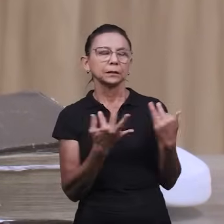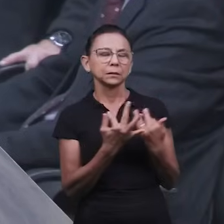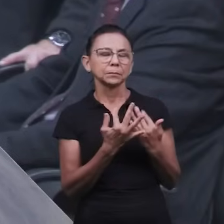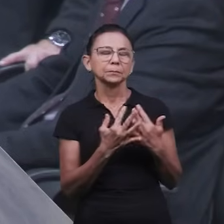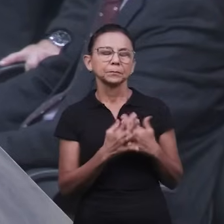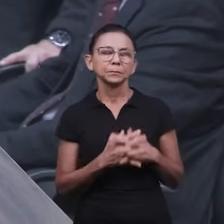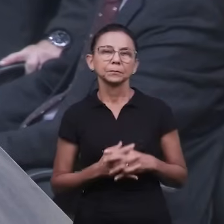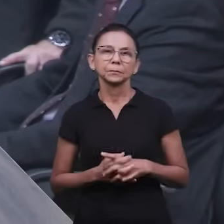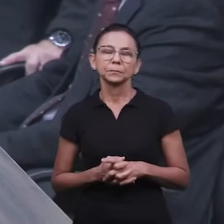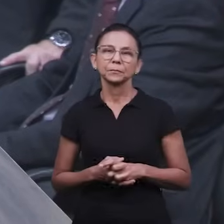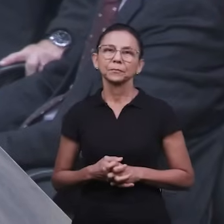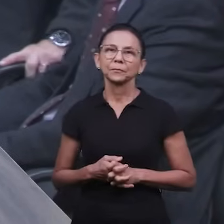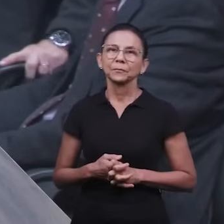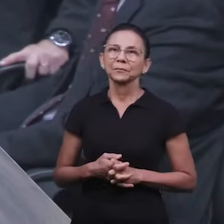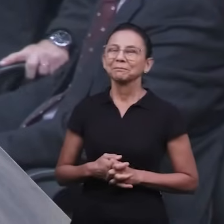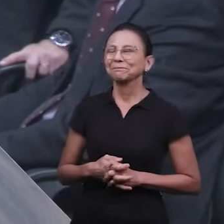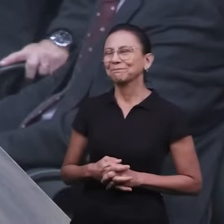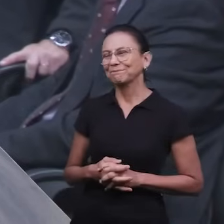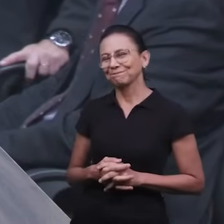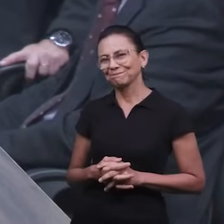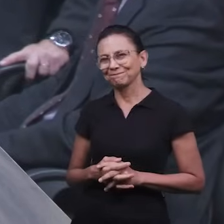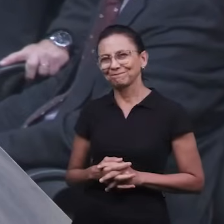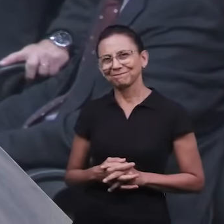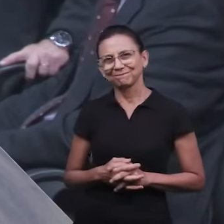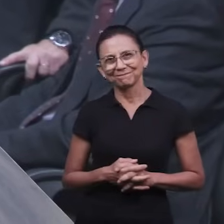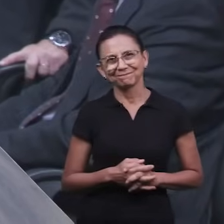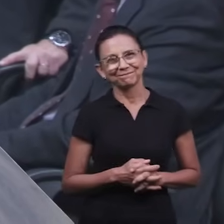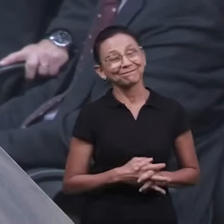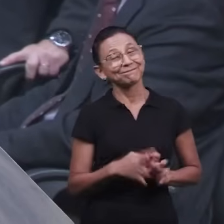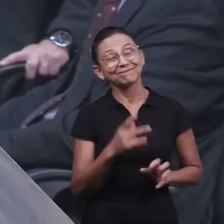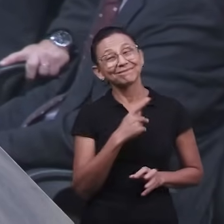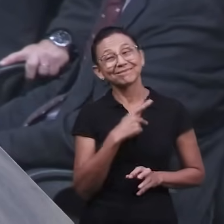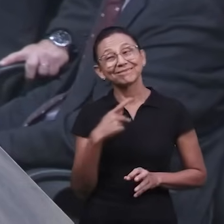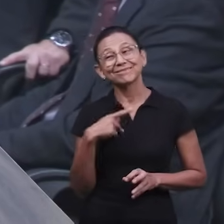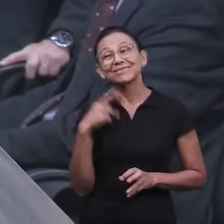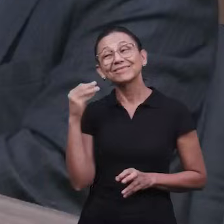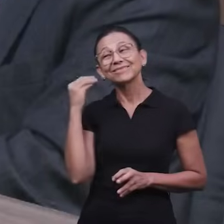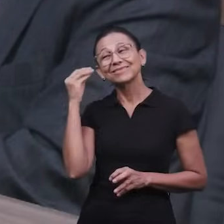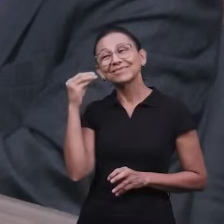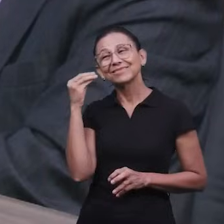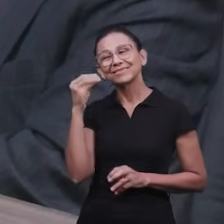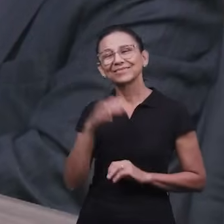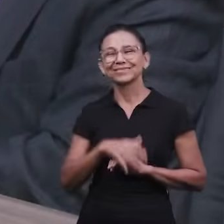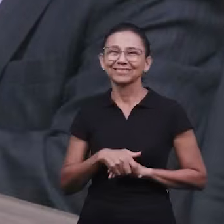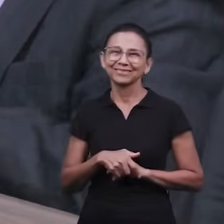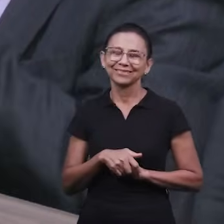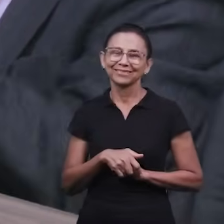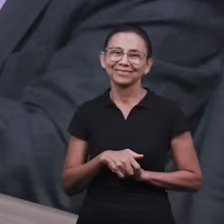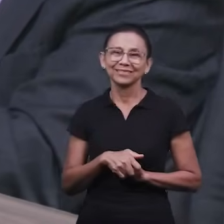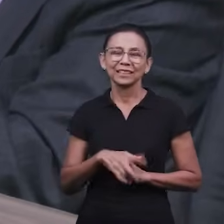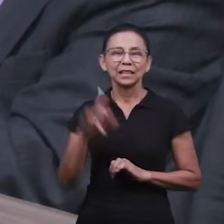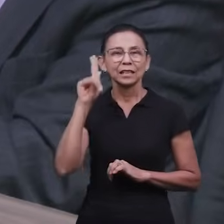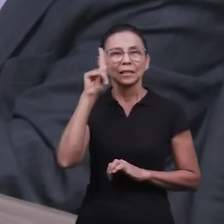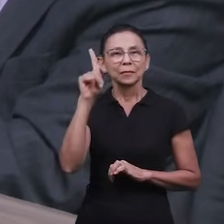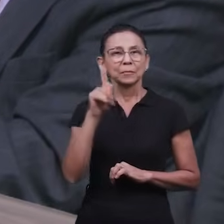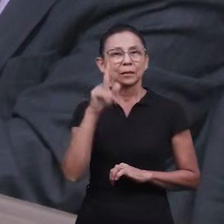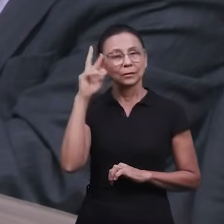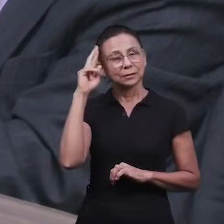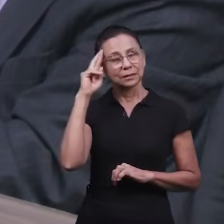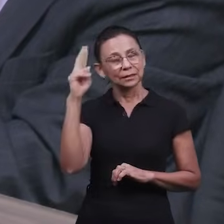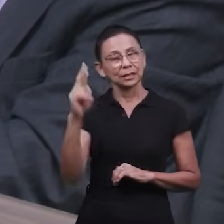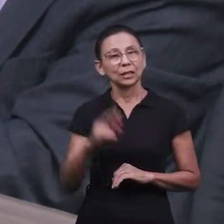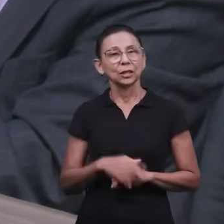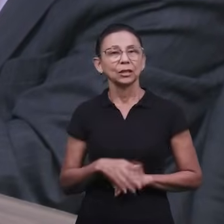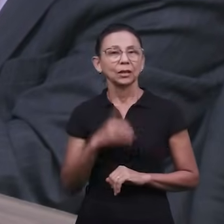Bênção. Pastor Cleverson, o que temos de experiência aí? Pai do Senhor, dentro do contexto aqui